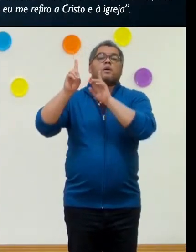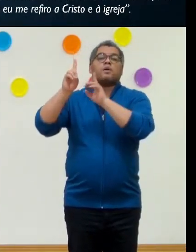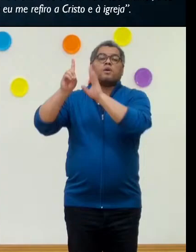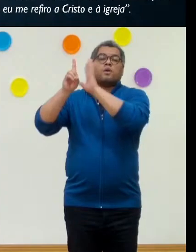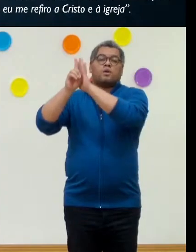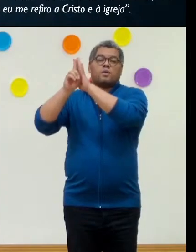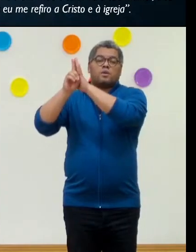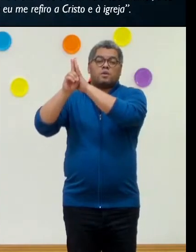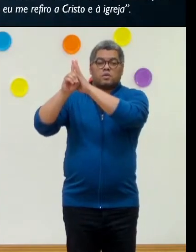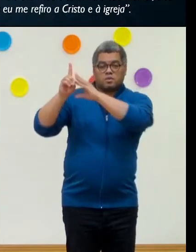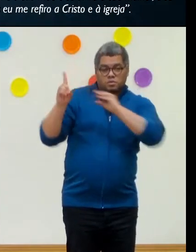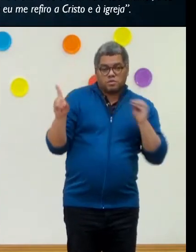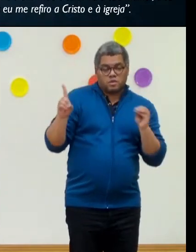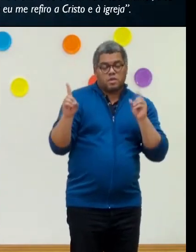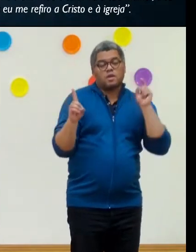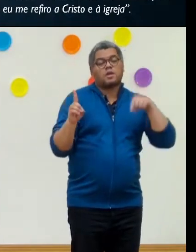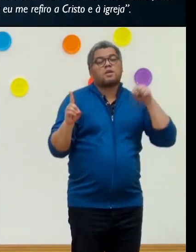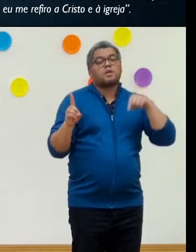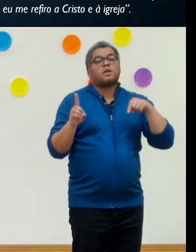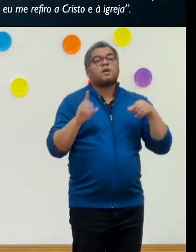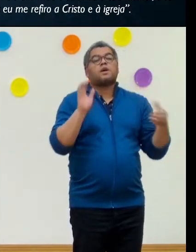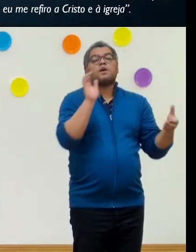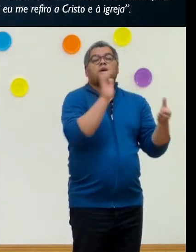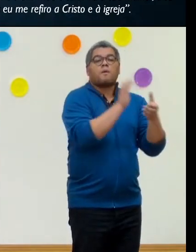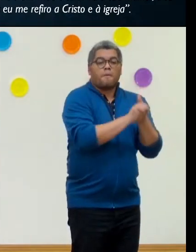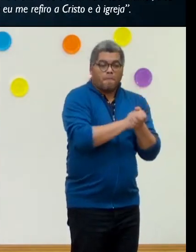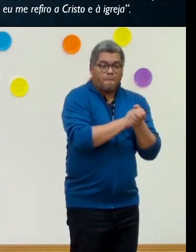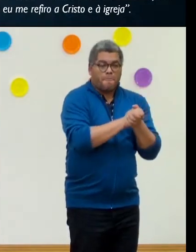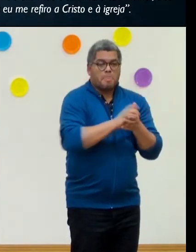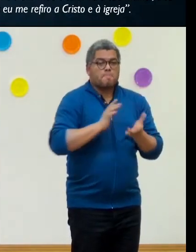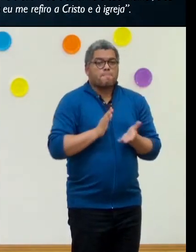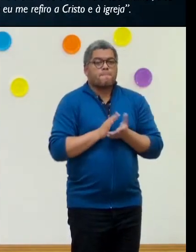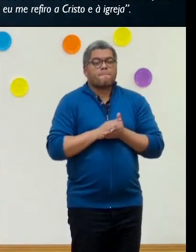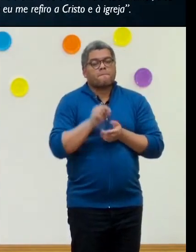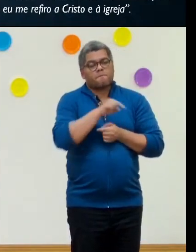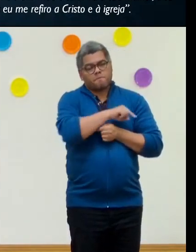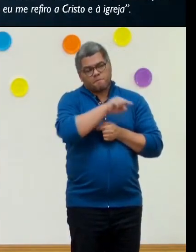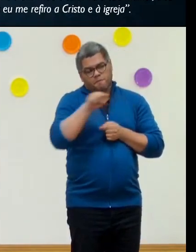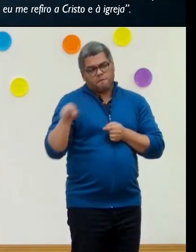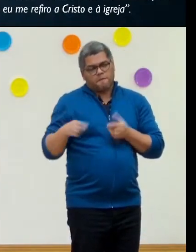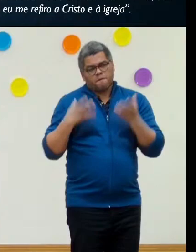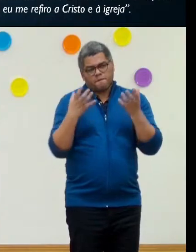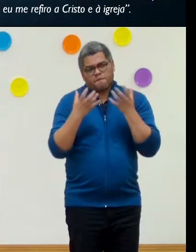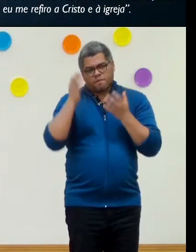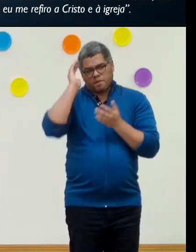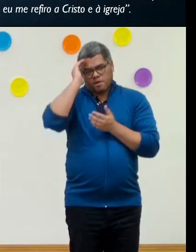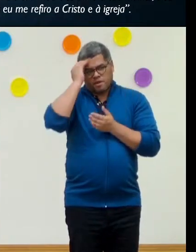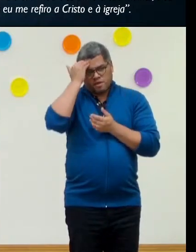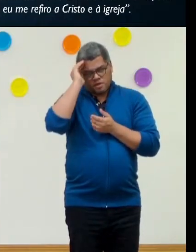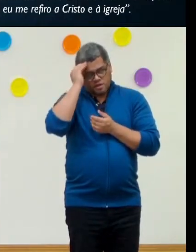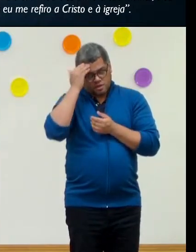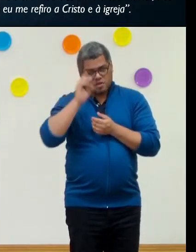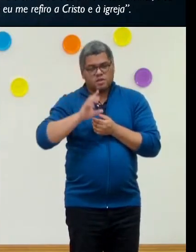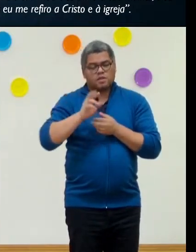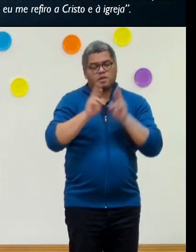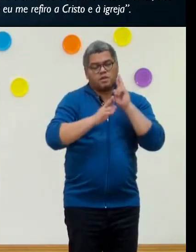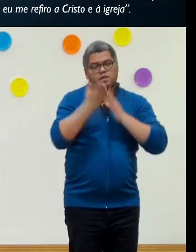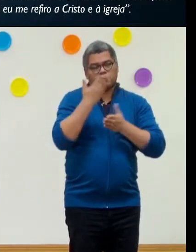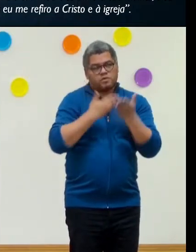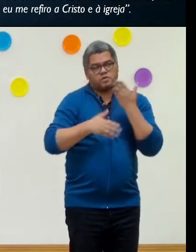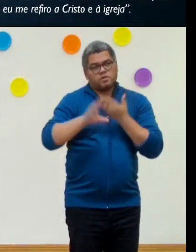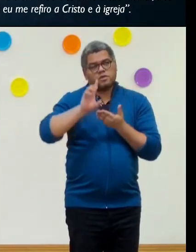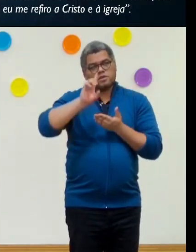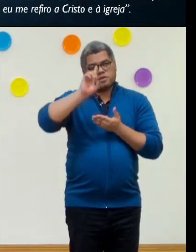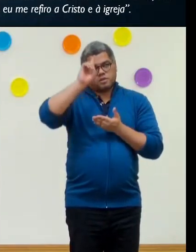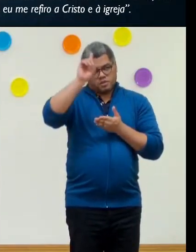expressão da relação pactual que Deus tem com o seu povo. Você quer entender a relação de Deus com o seu povo? Deus falou,